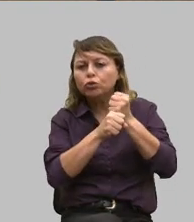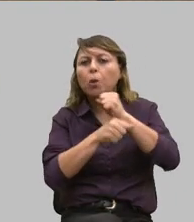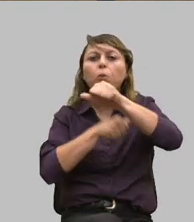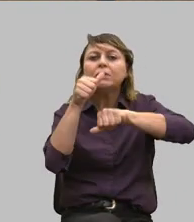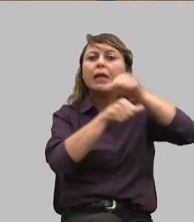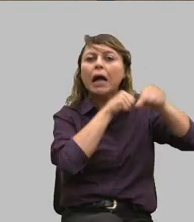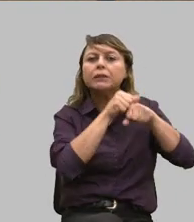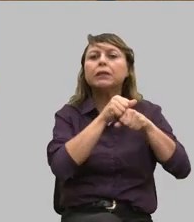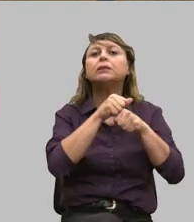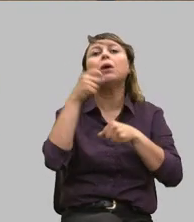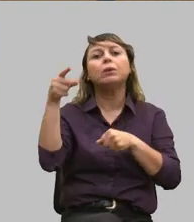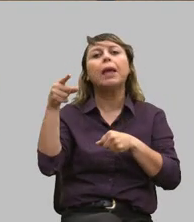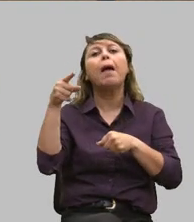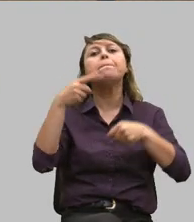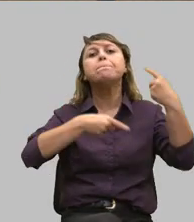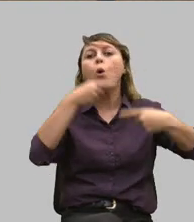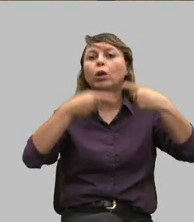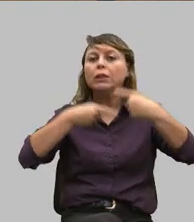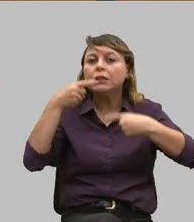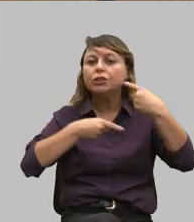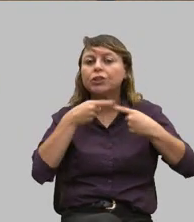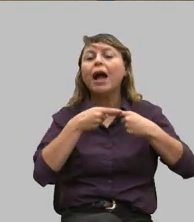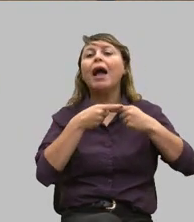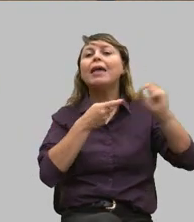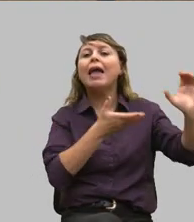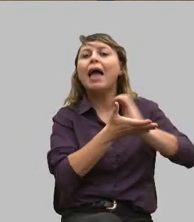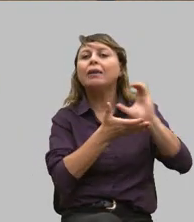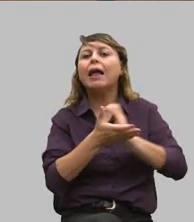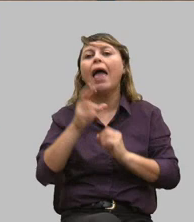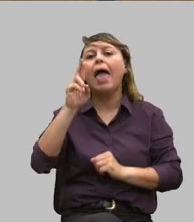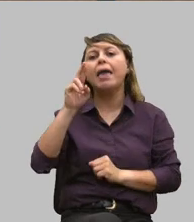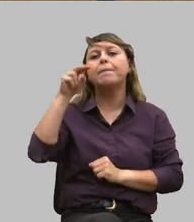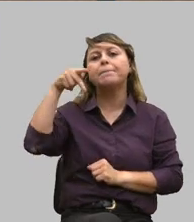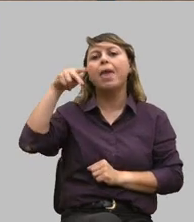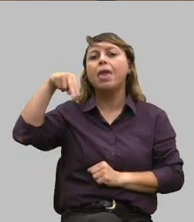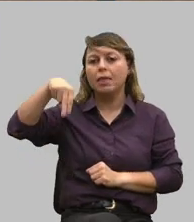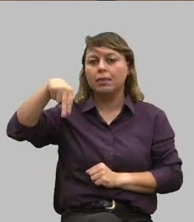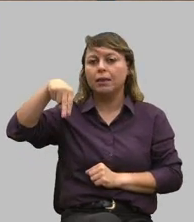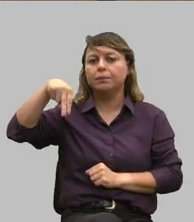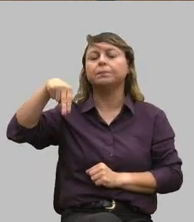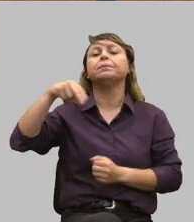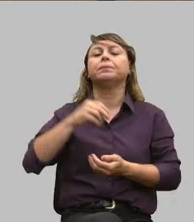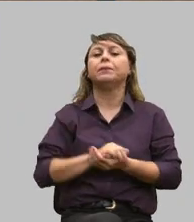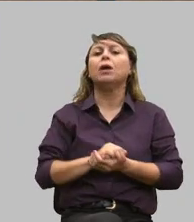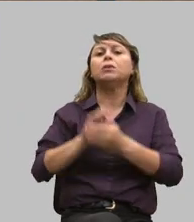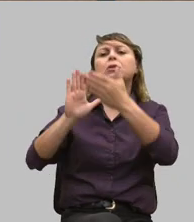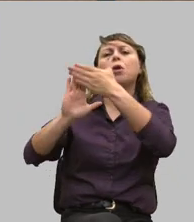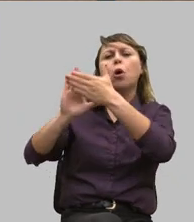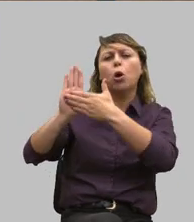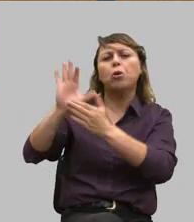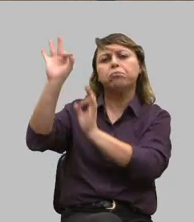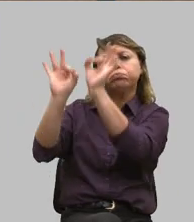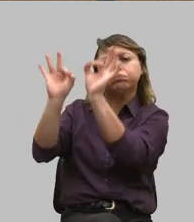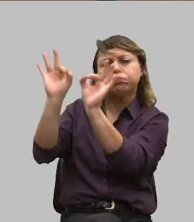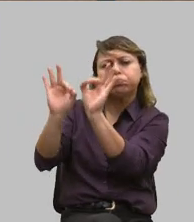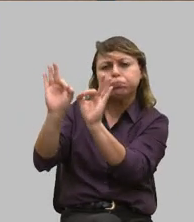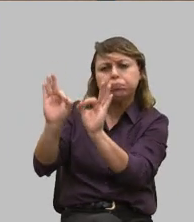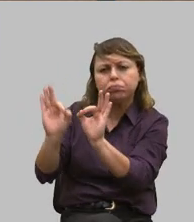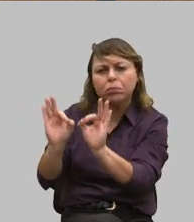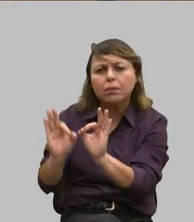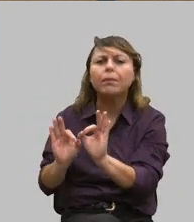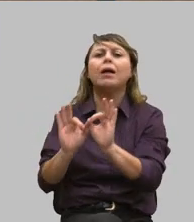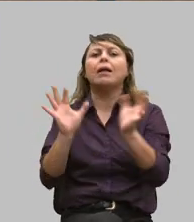e 80% da nossa arrecadação é o RPM então assim através desses programas né na na área da